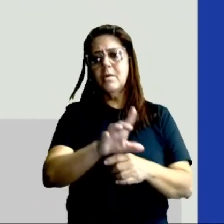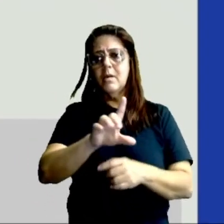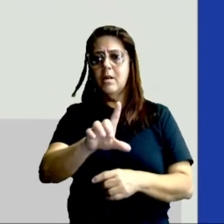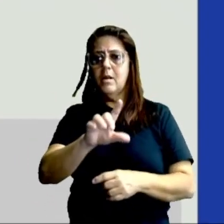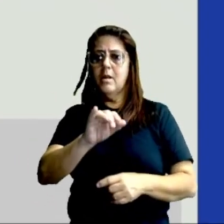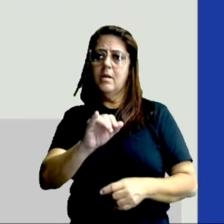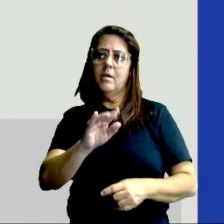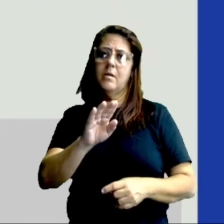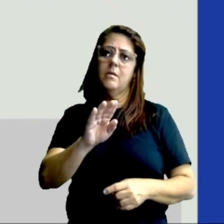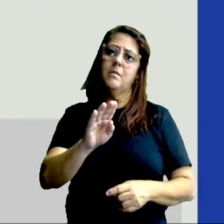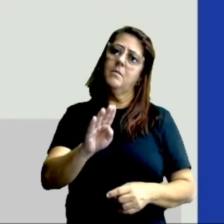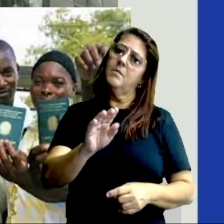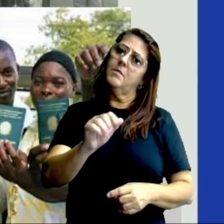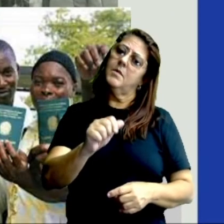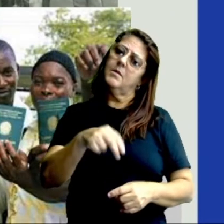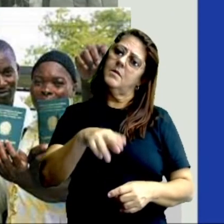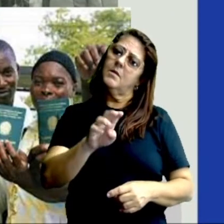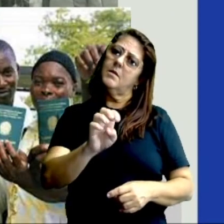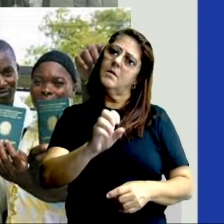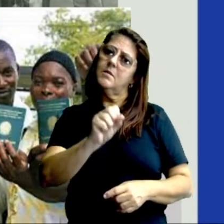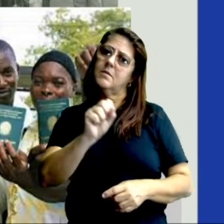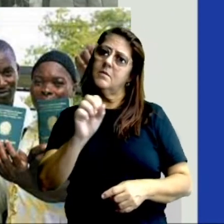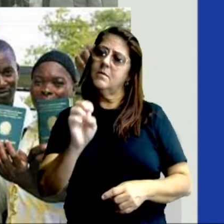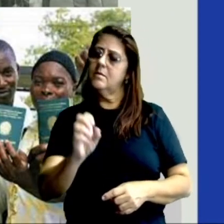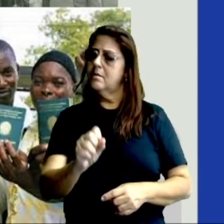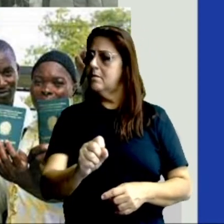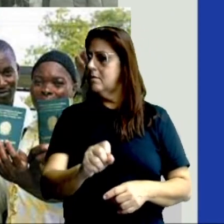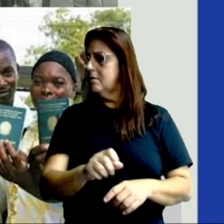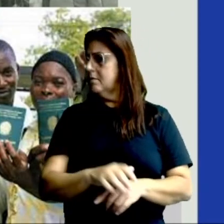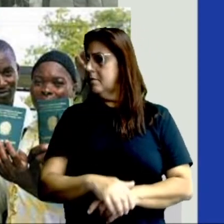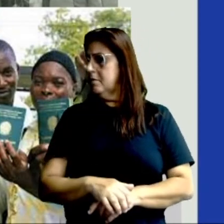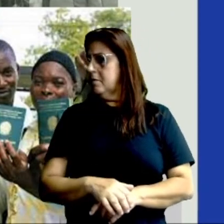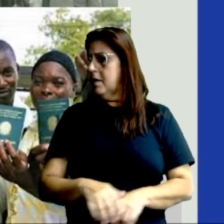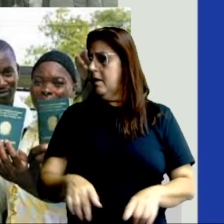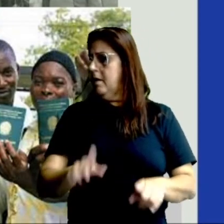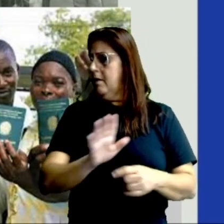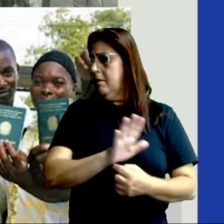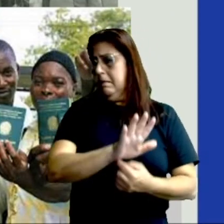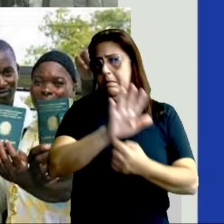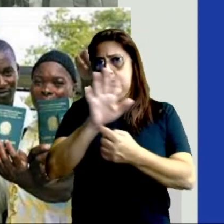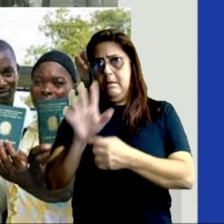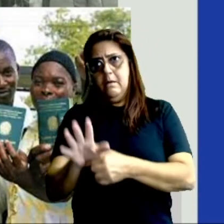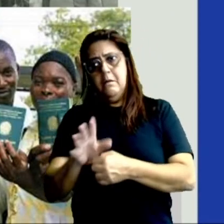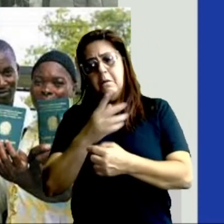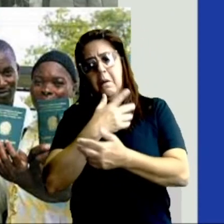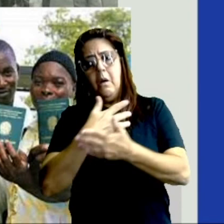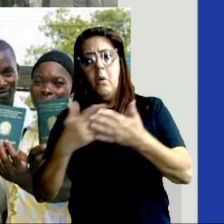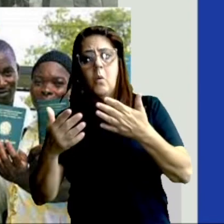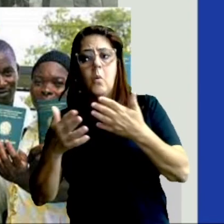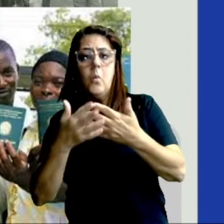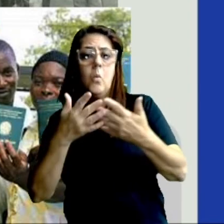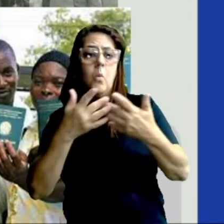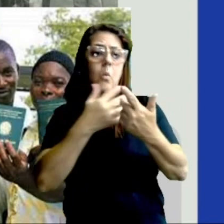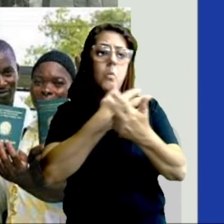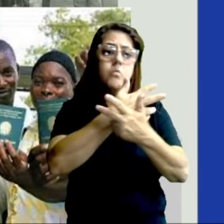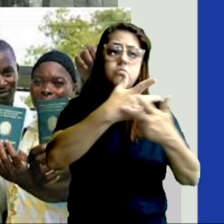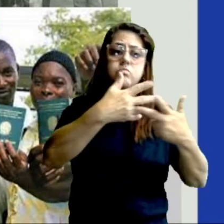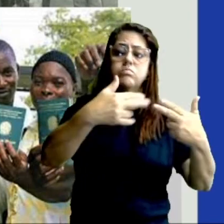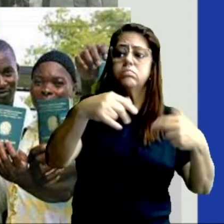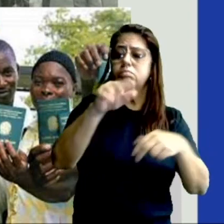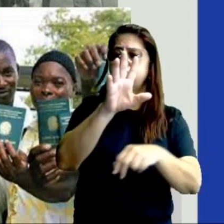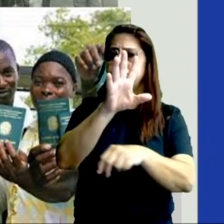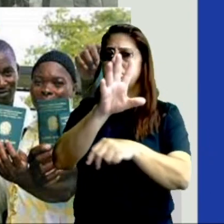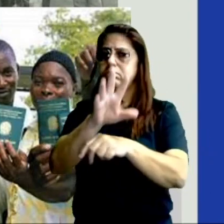na culinária aí aqui eu trago algumas imagens né dos Imigrantes